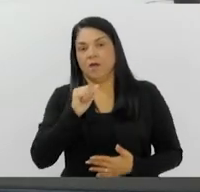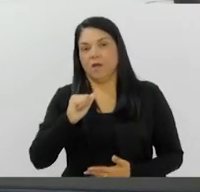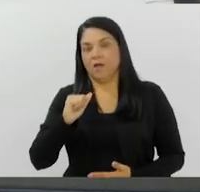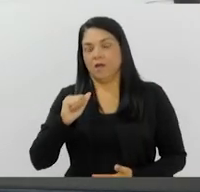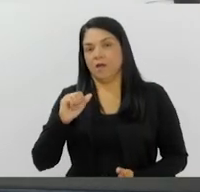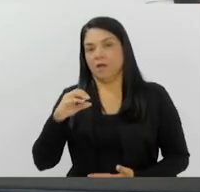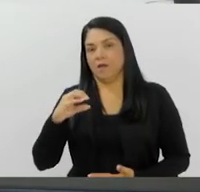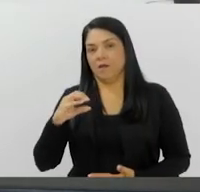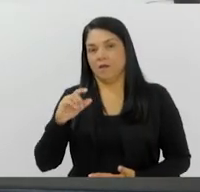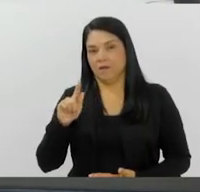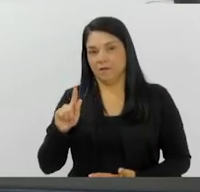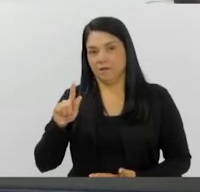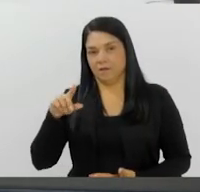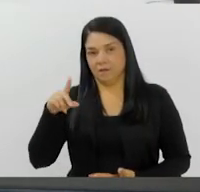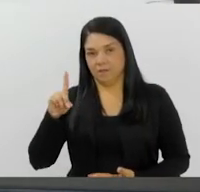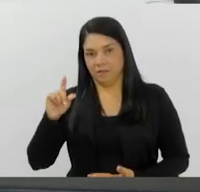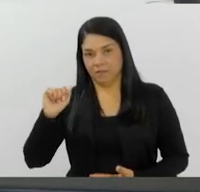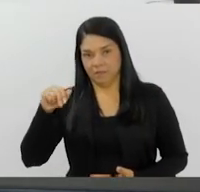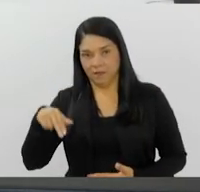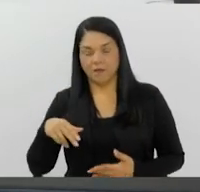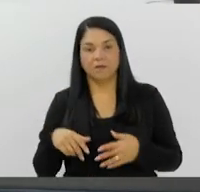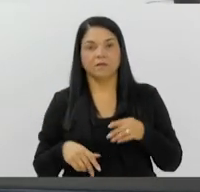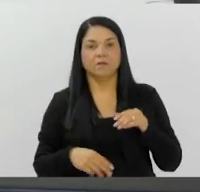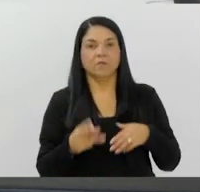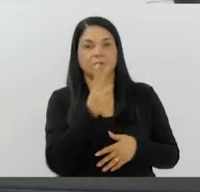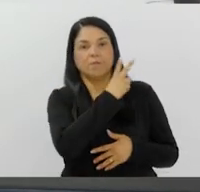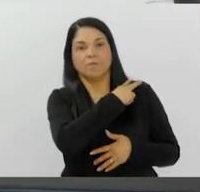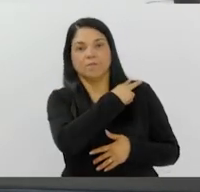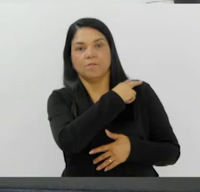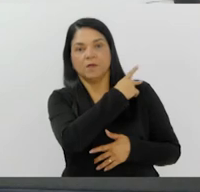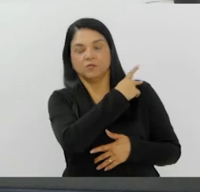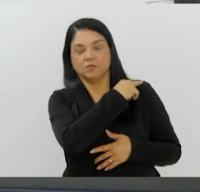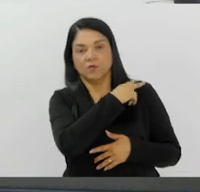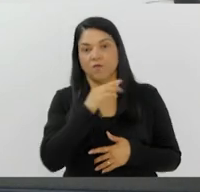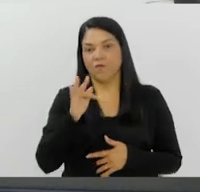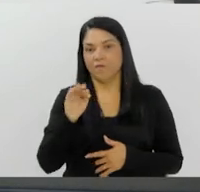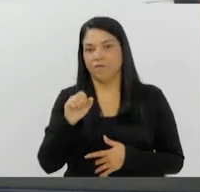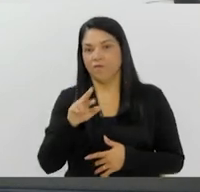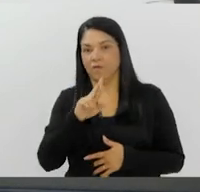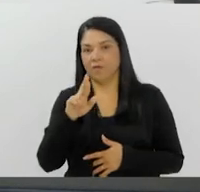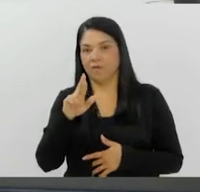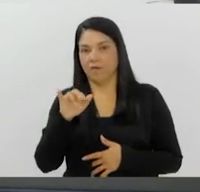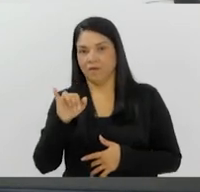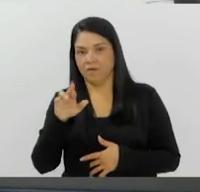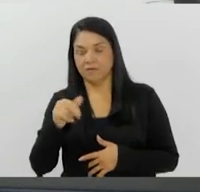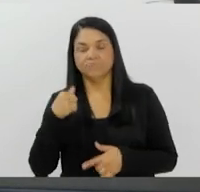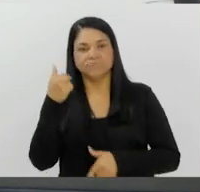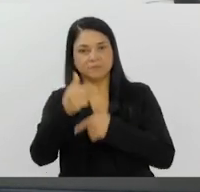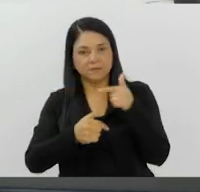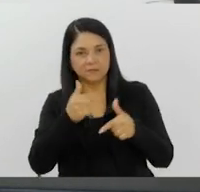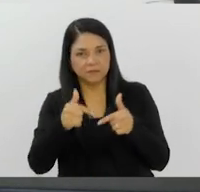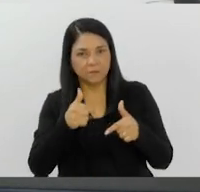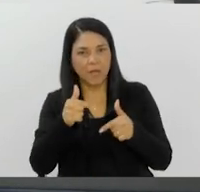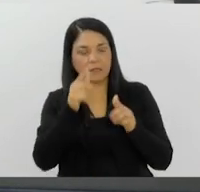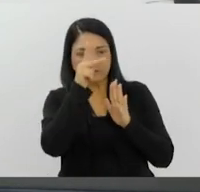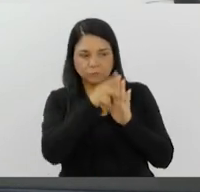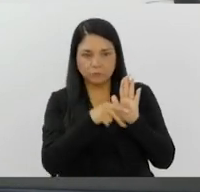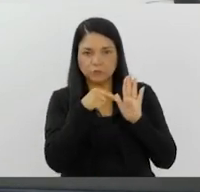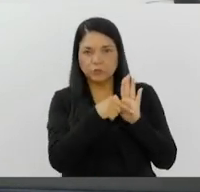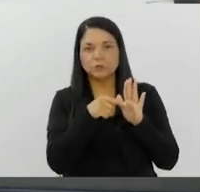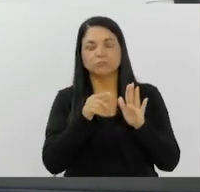já trabalham nesse projeto que vem de a cada dia sendo aprimorado há algum tempo